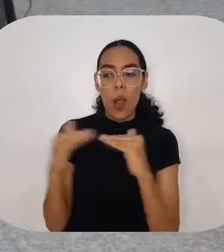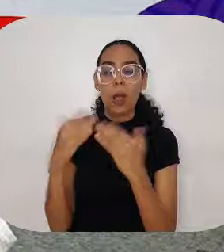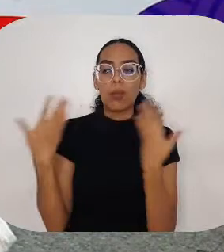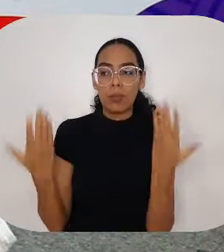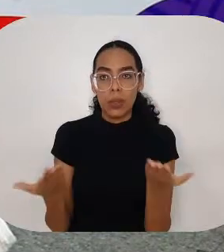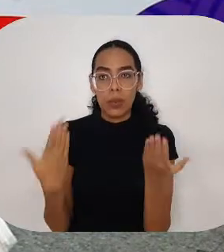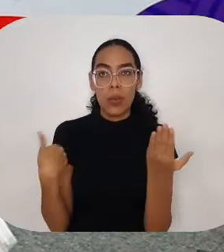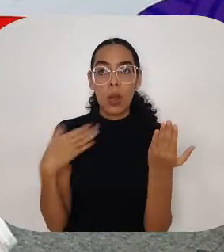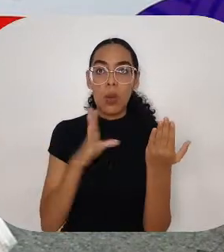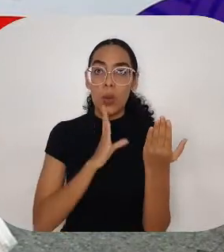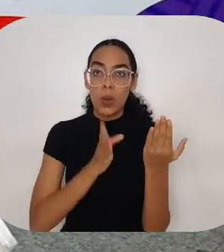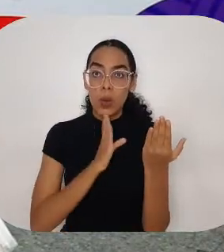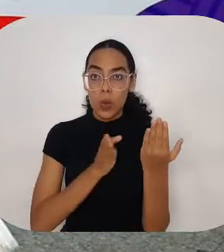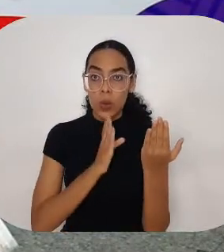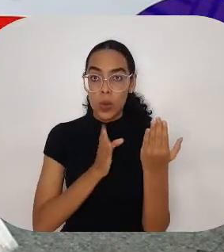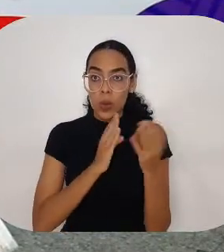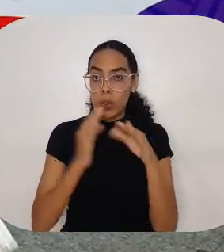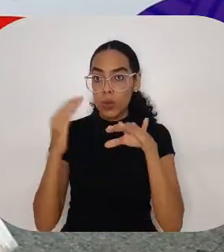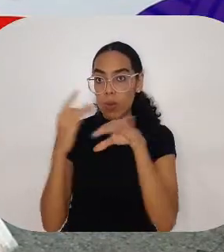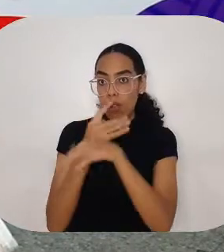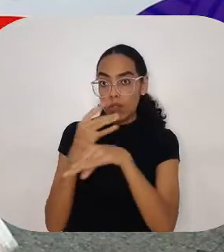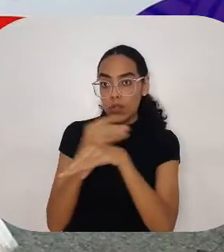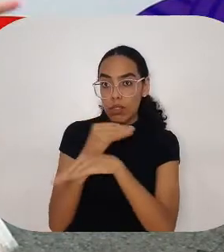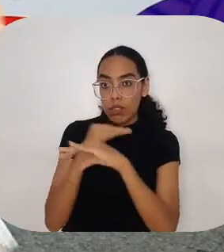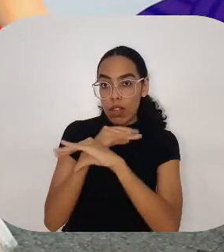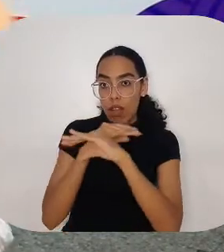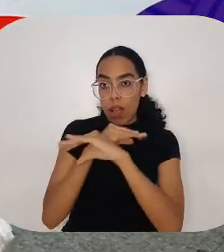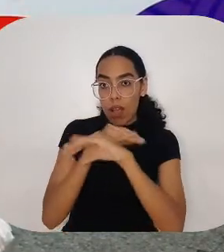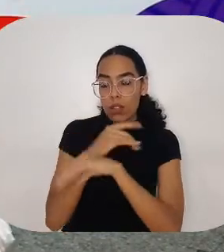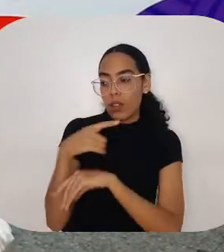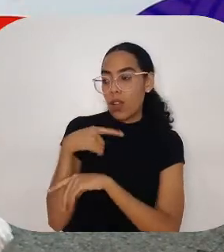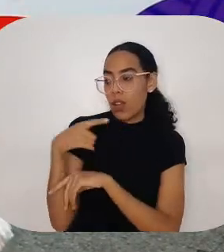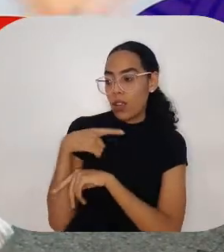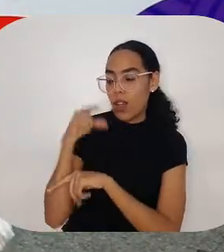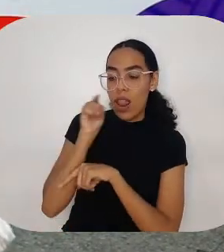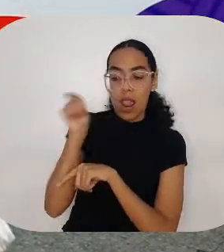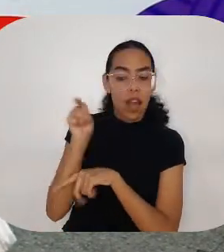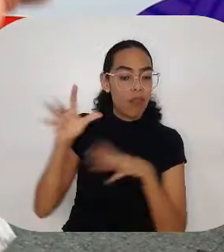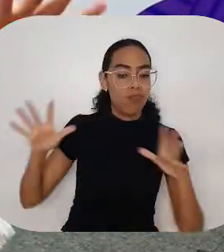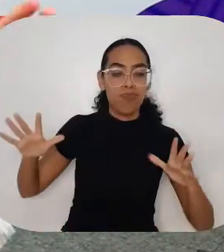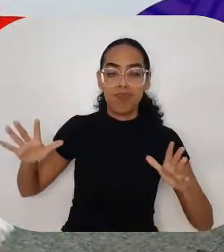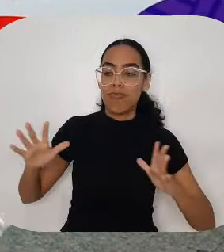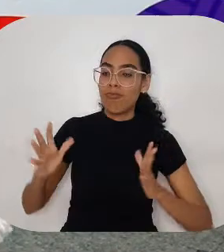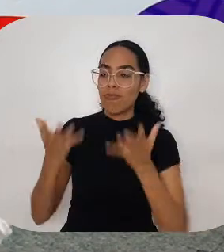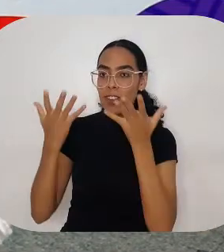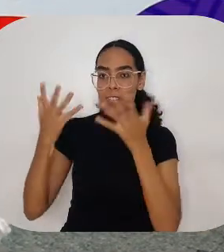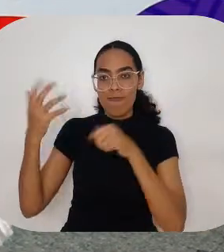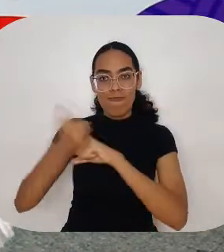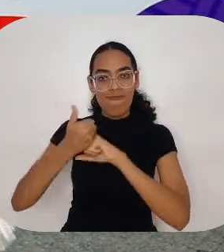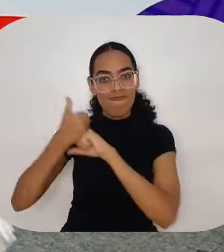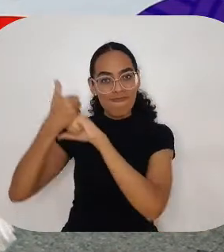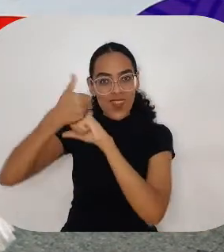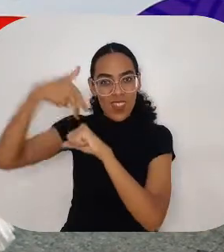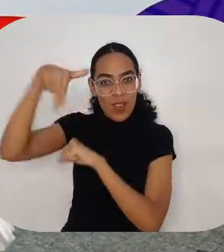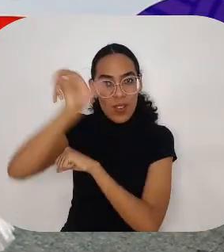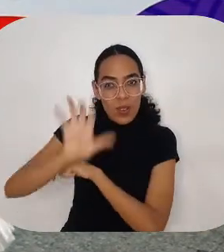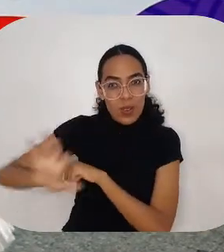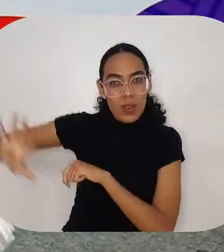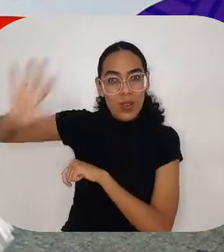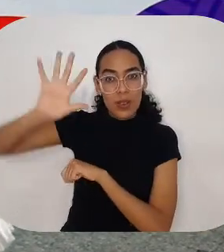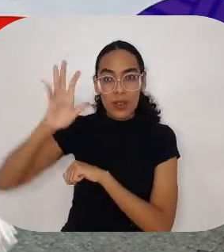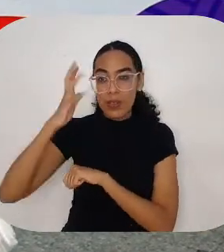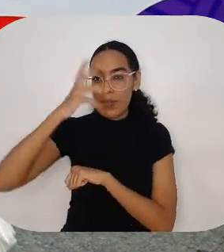Exatamente. E eu conheço uma cidadezinha que tem o São João mais bonito do Nordeste. Pensa numa